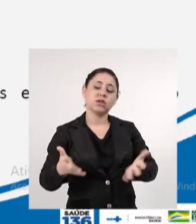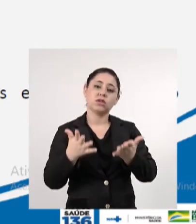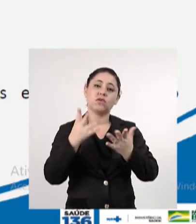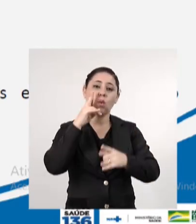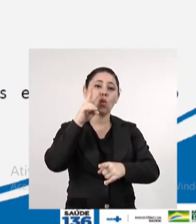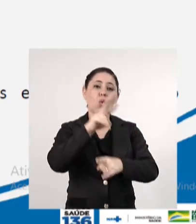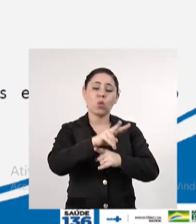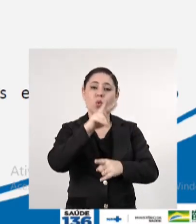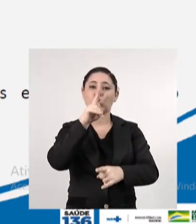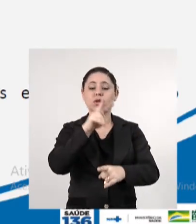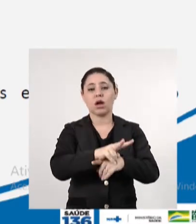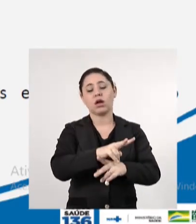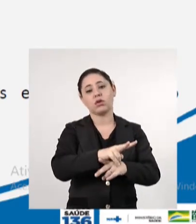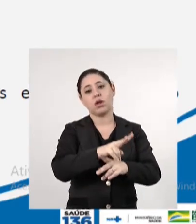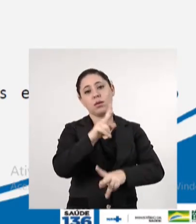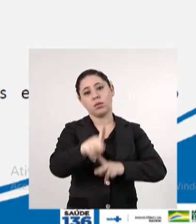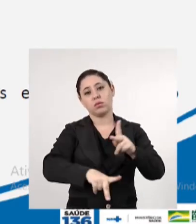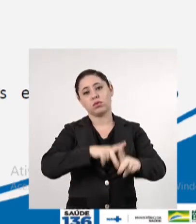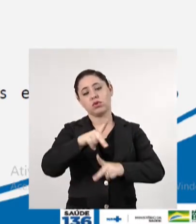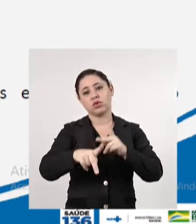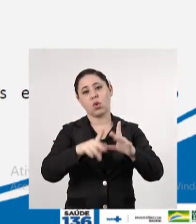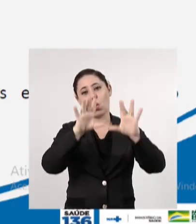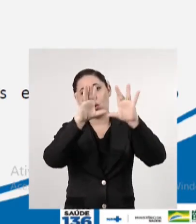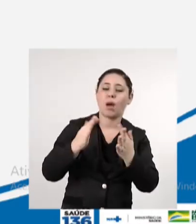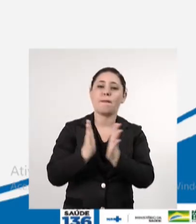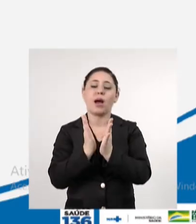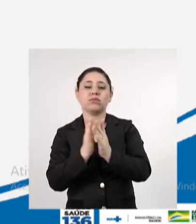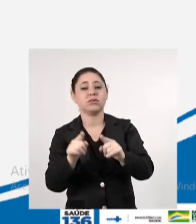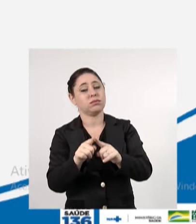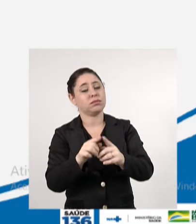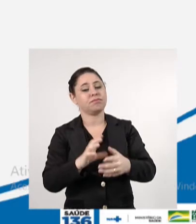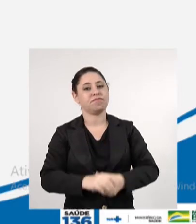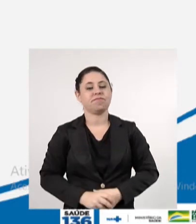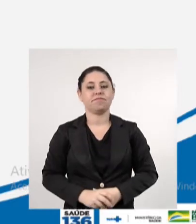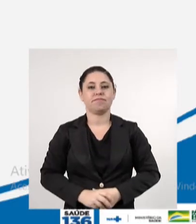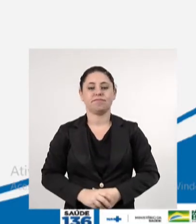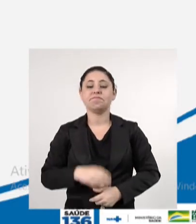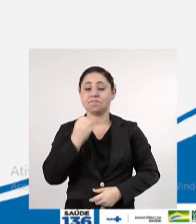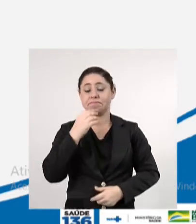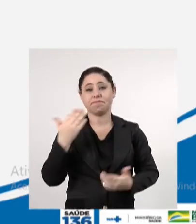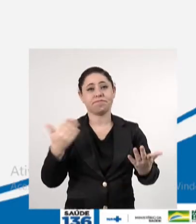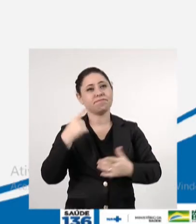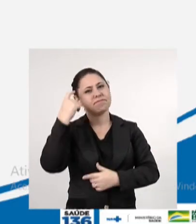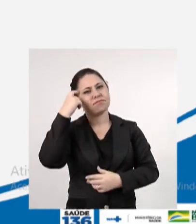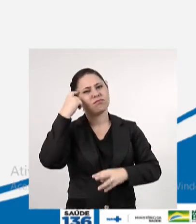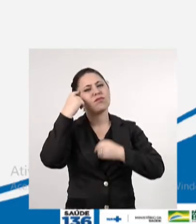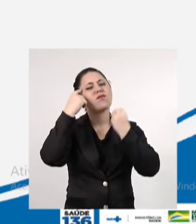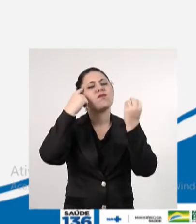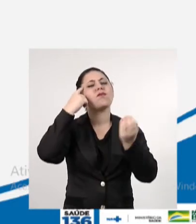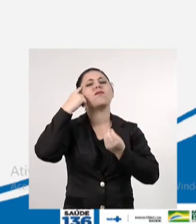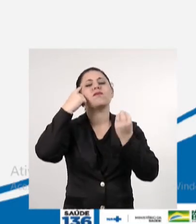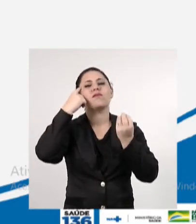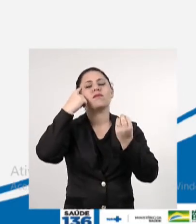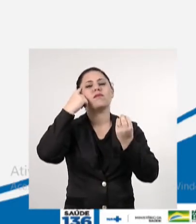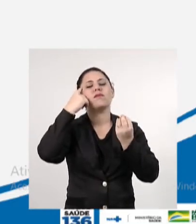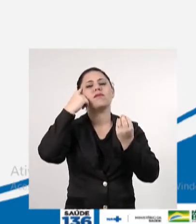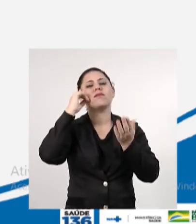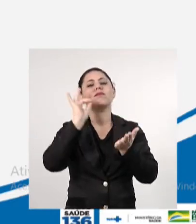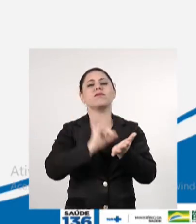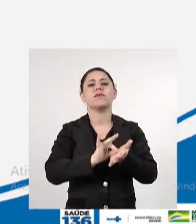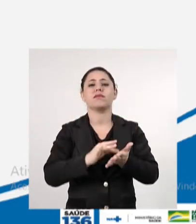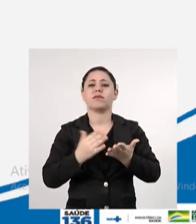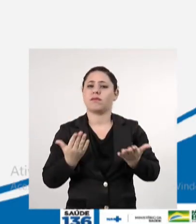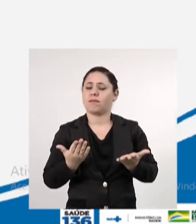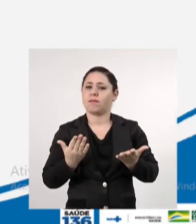o cuidado das populações em contextos específicos. Beleza. Agora a gente vai pensar, como vai ser isso na prática?